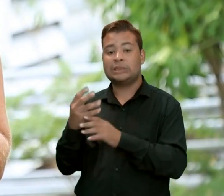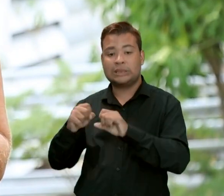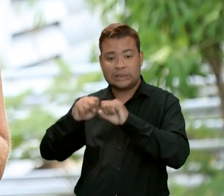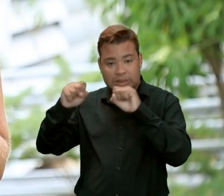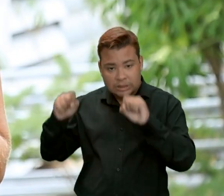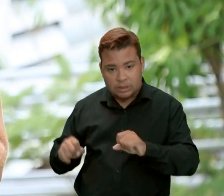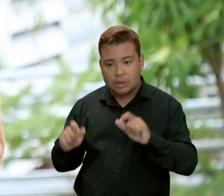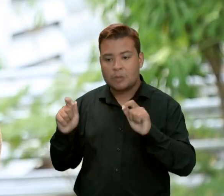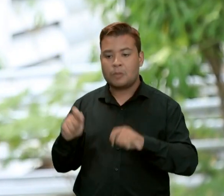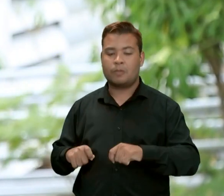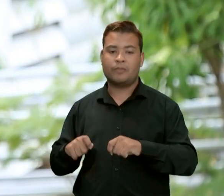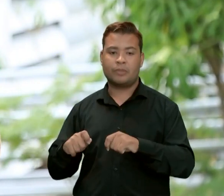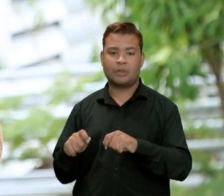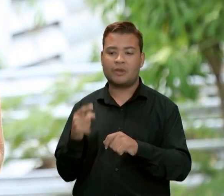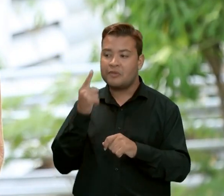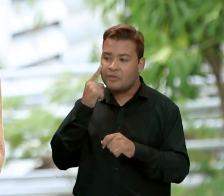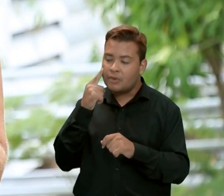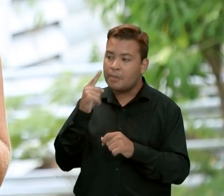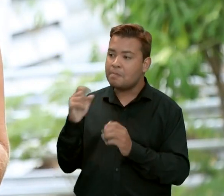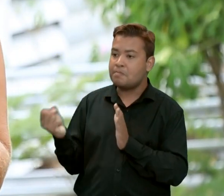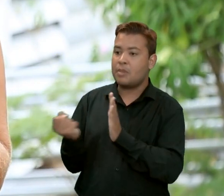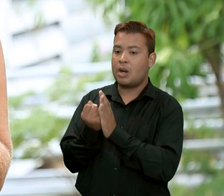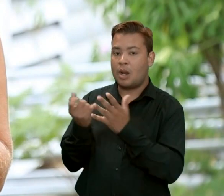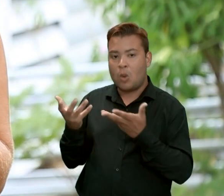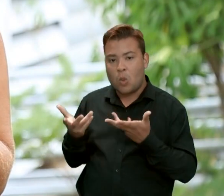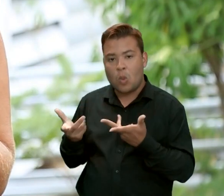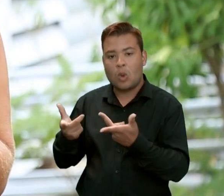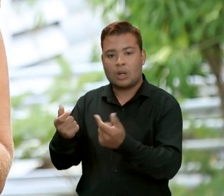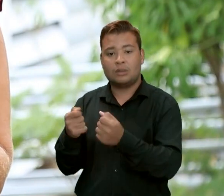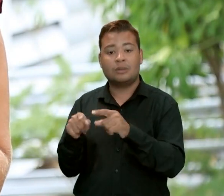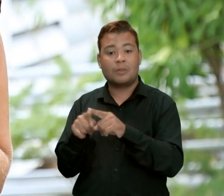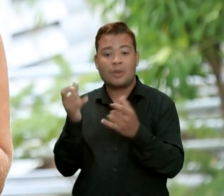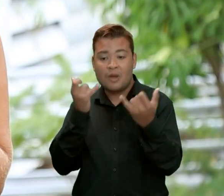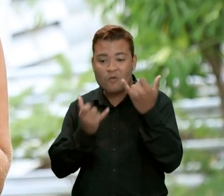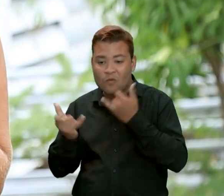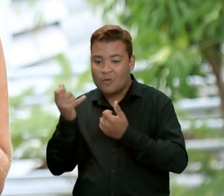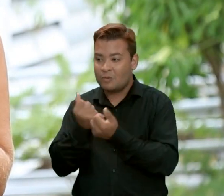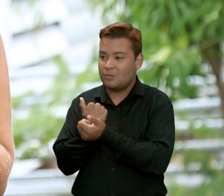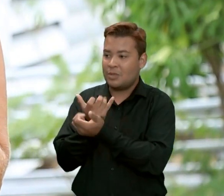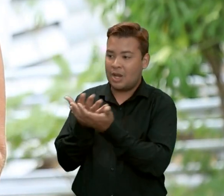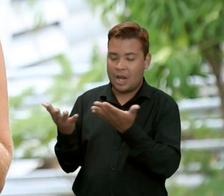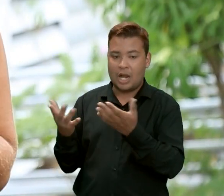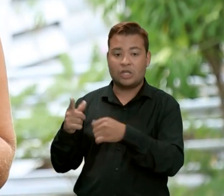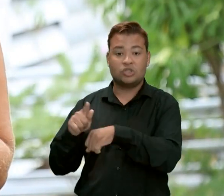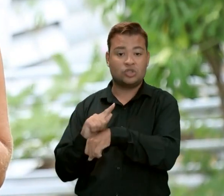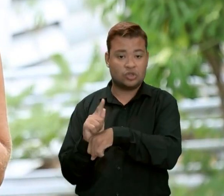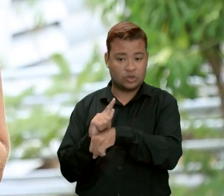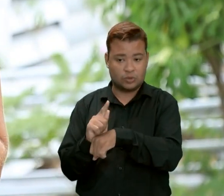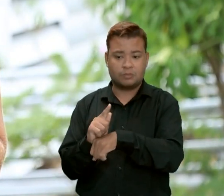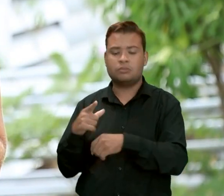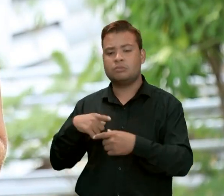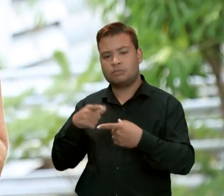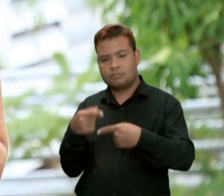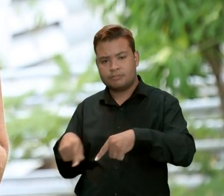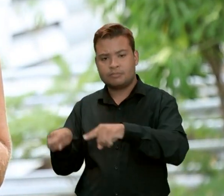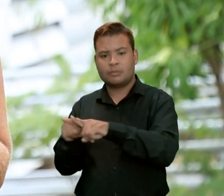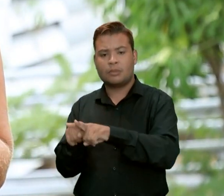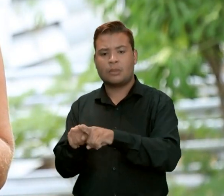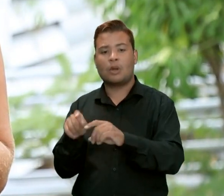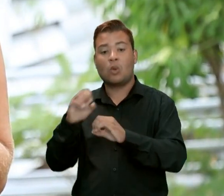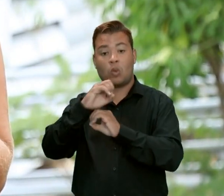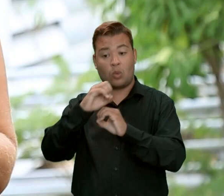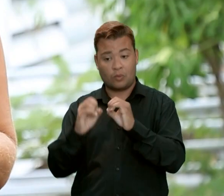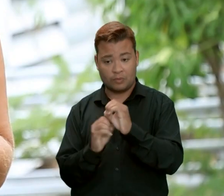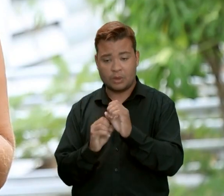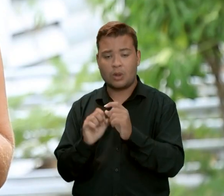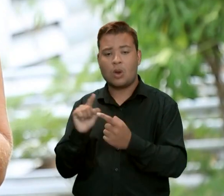a qualidade de uma marca e passar essas informações para os gestores delas. Daí veio a parceria com a UFG